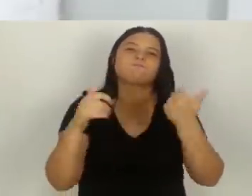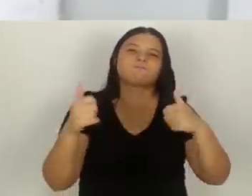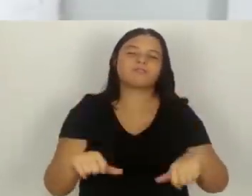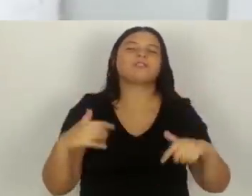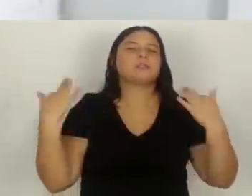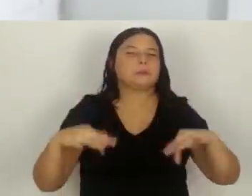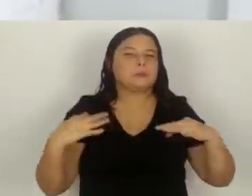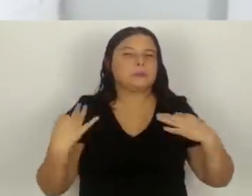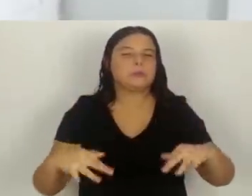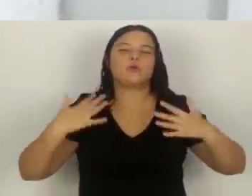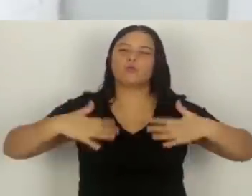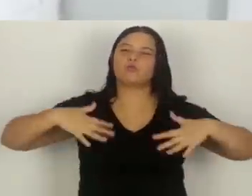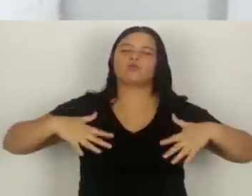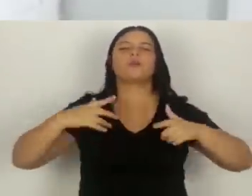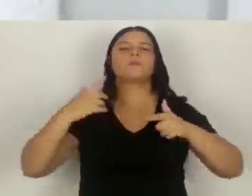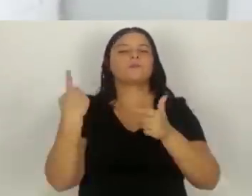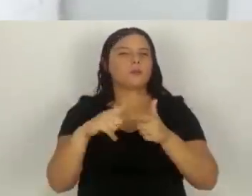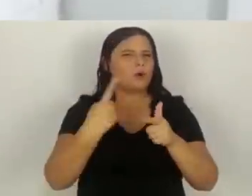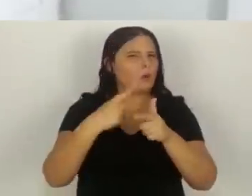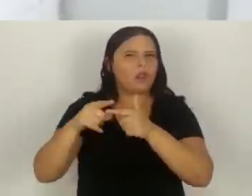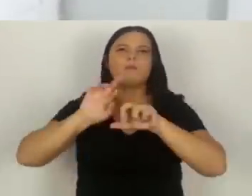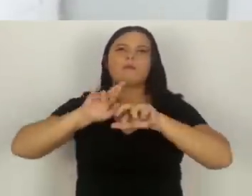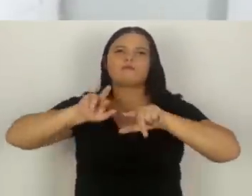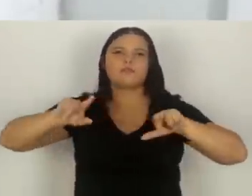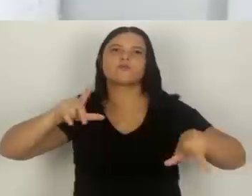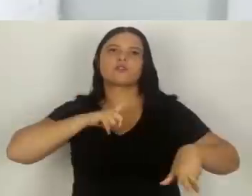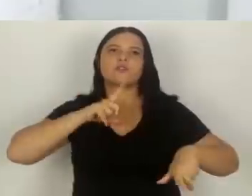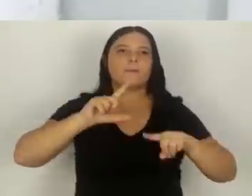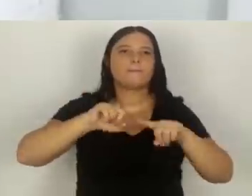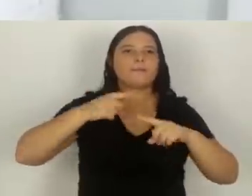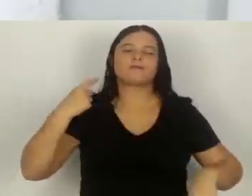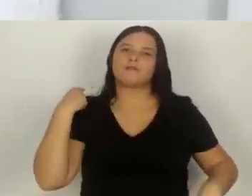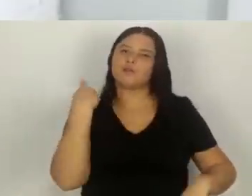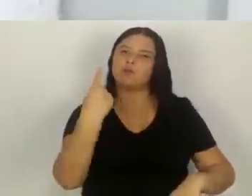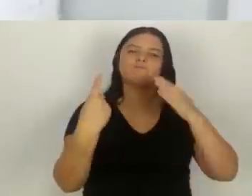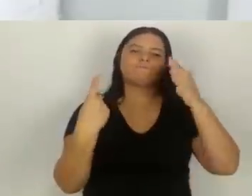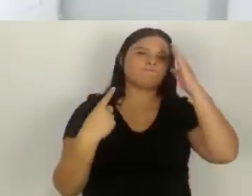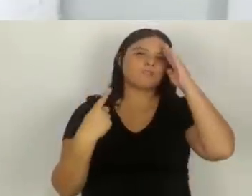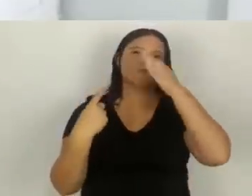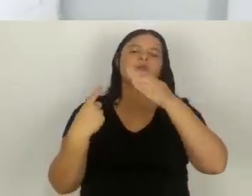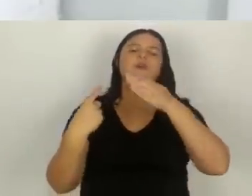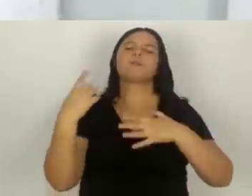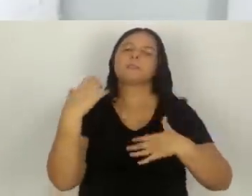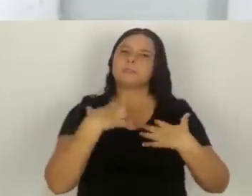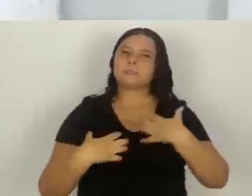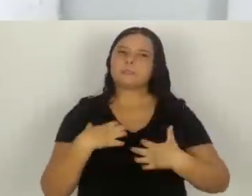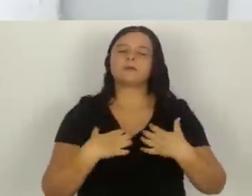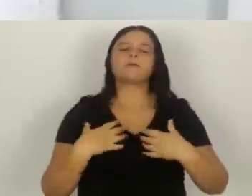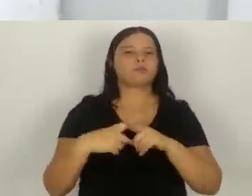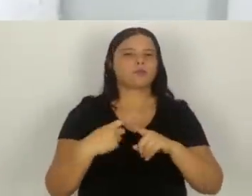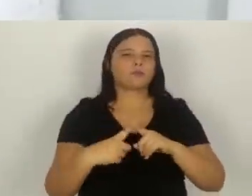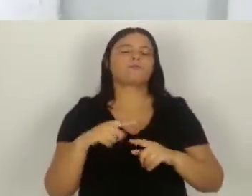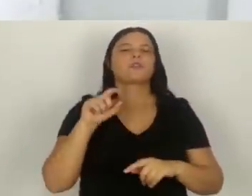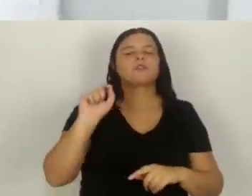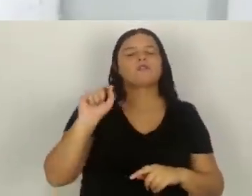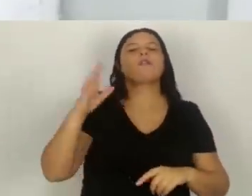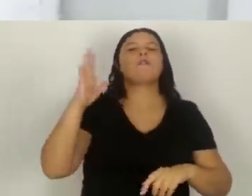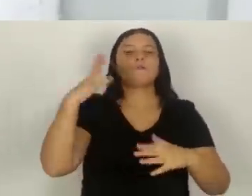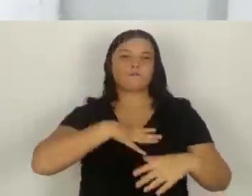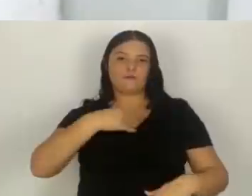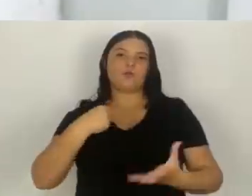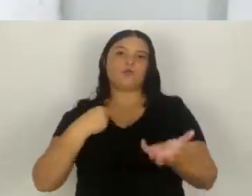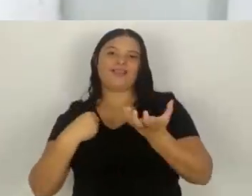mim está sendo muito dolorosa. Temos vários problemas, como todo casal, mas um em especial está me incomodando. Eu